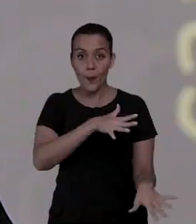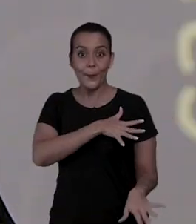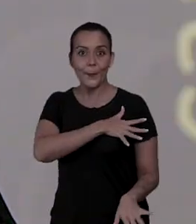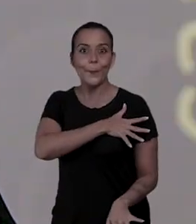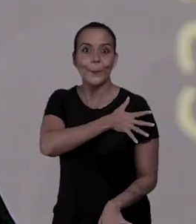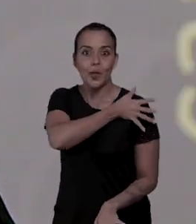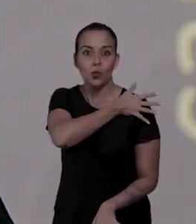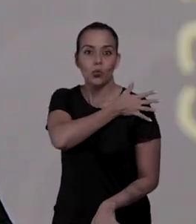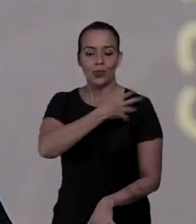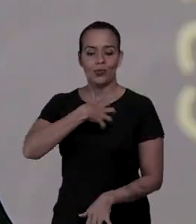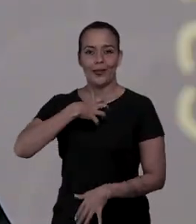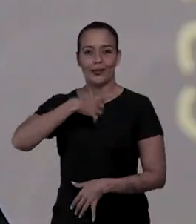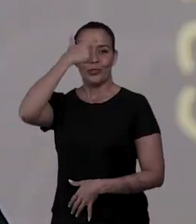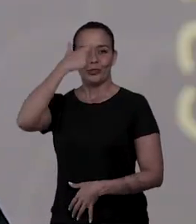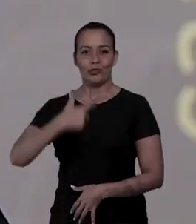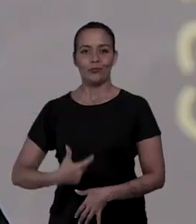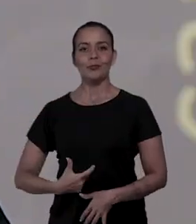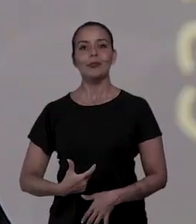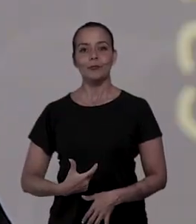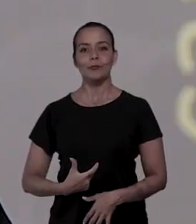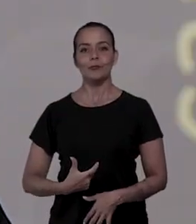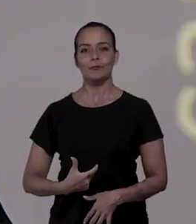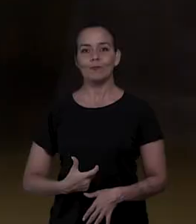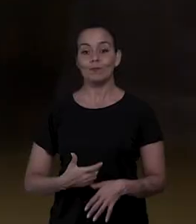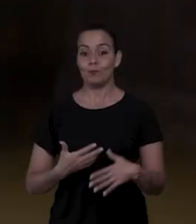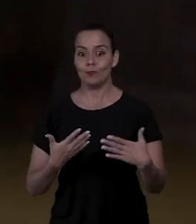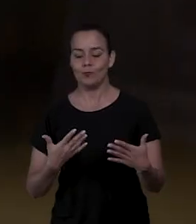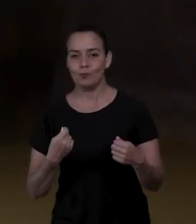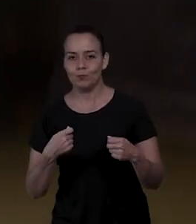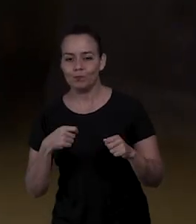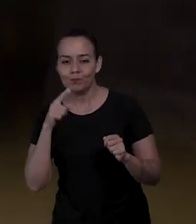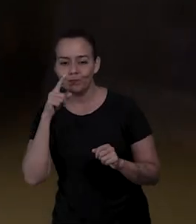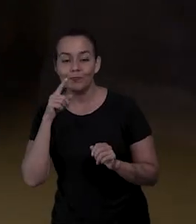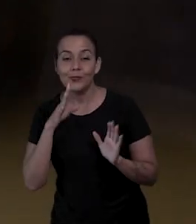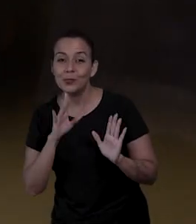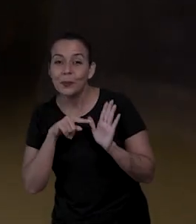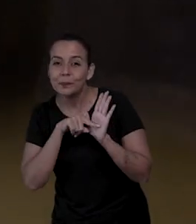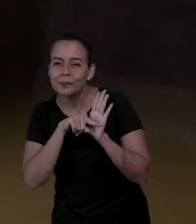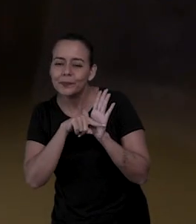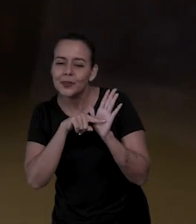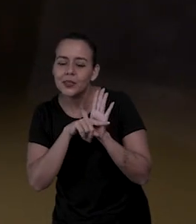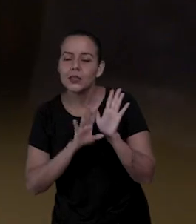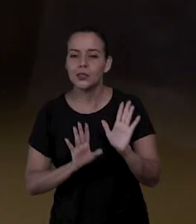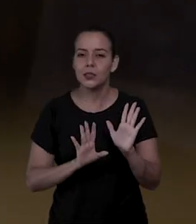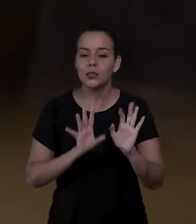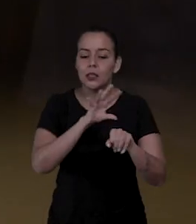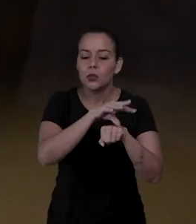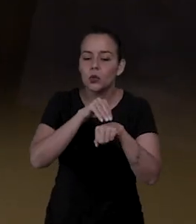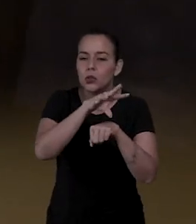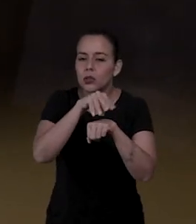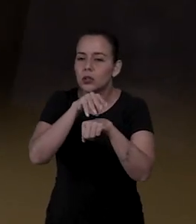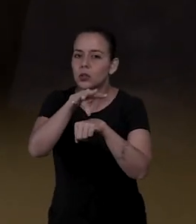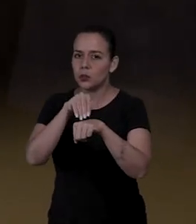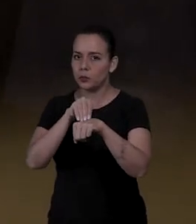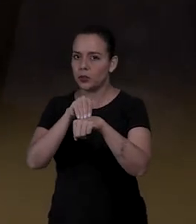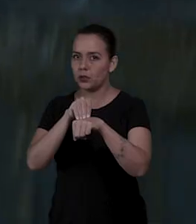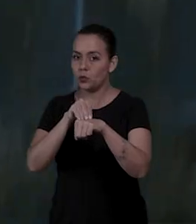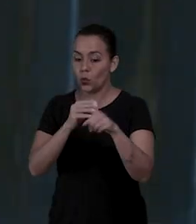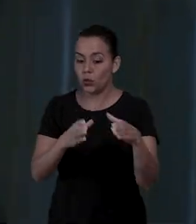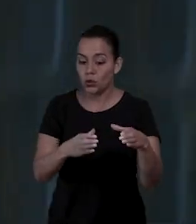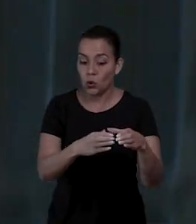esses parâmetros, esses sistemas de IA vão reproduzindo preconceitos e estereótipos.